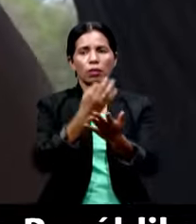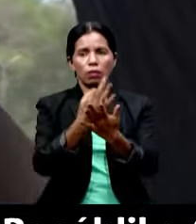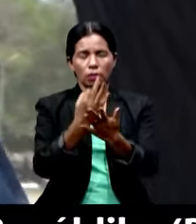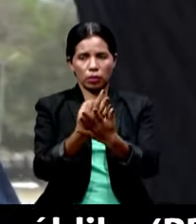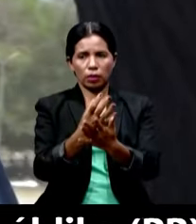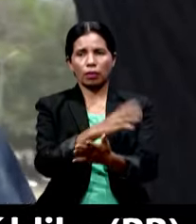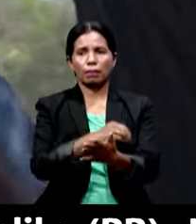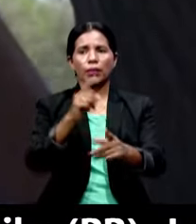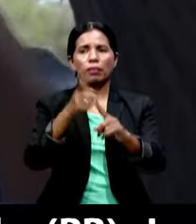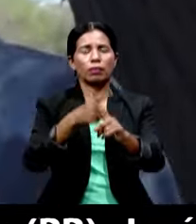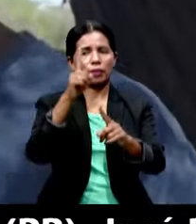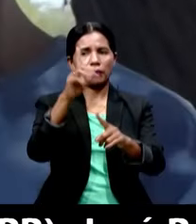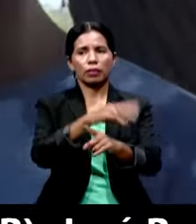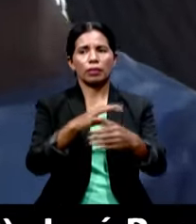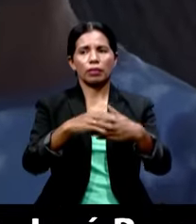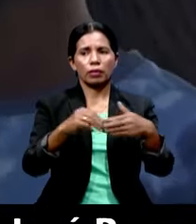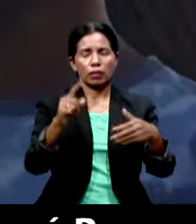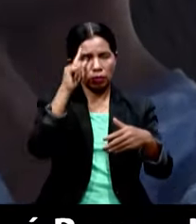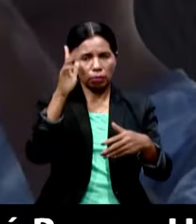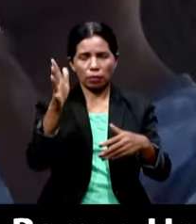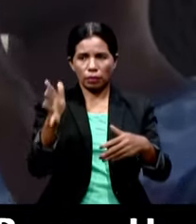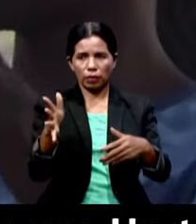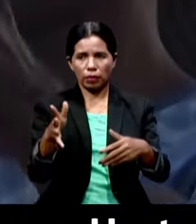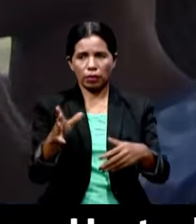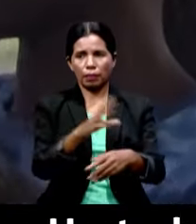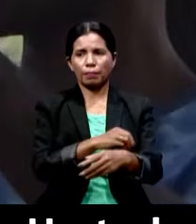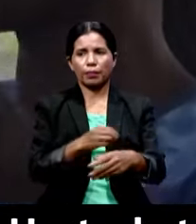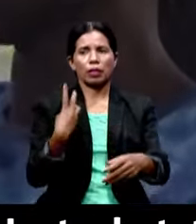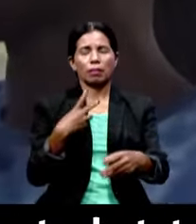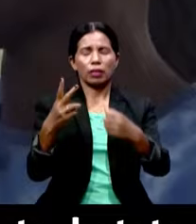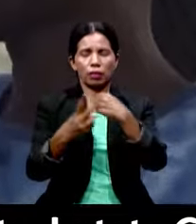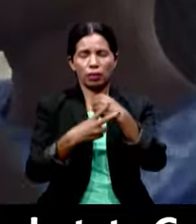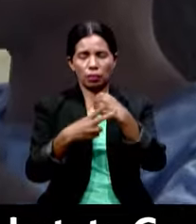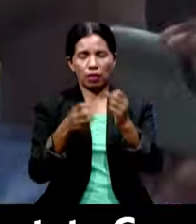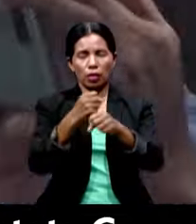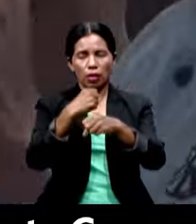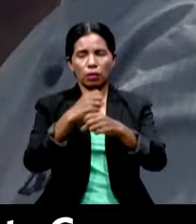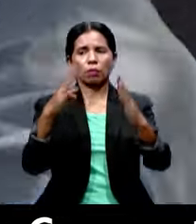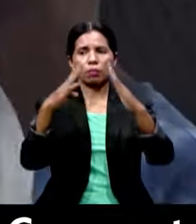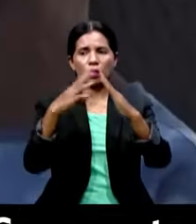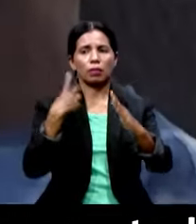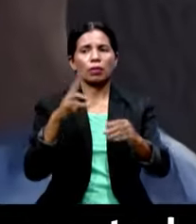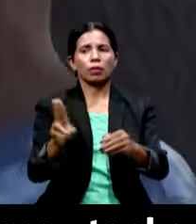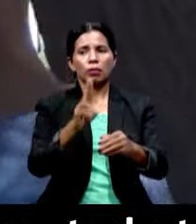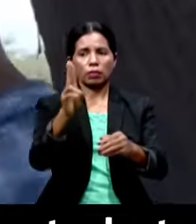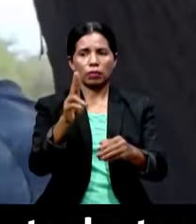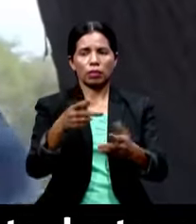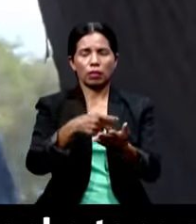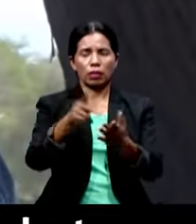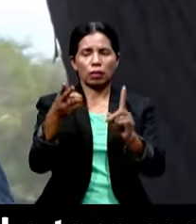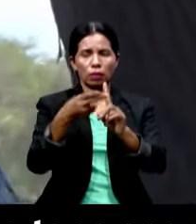be fura ngira ni hetan $150 $50 ani tingi rai do konsu sa luma $50 ani ujaba